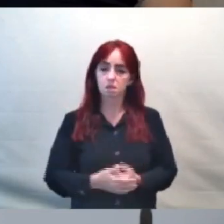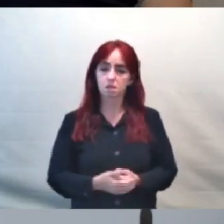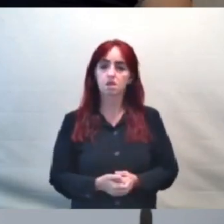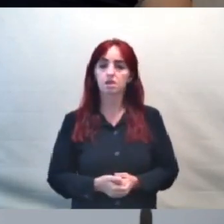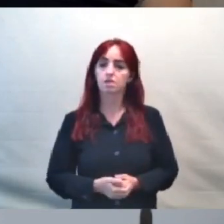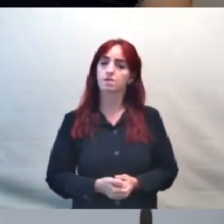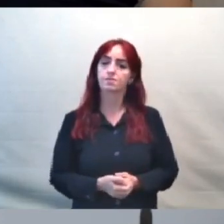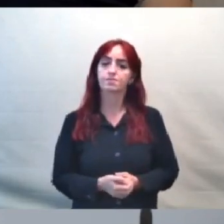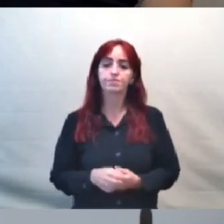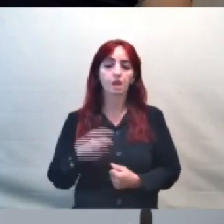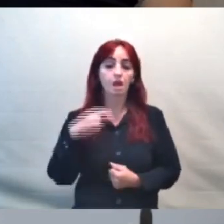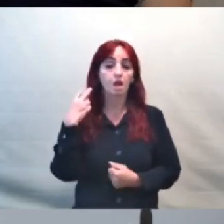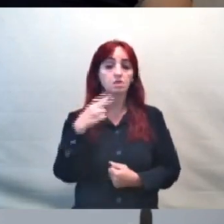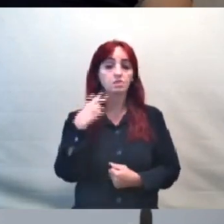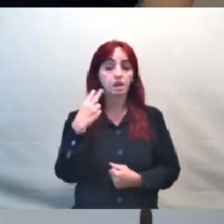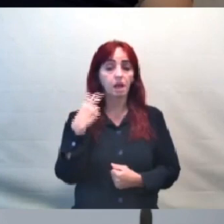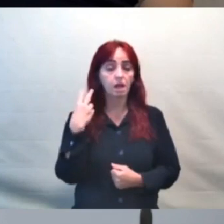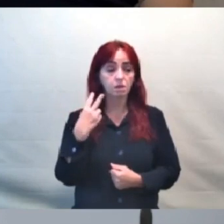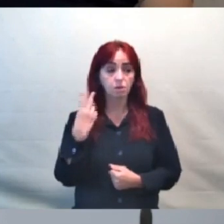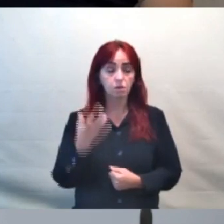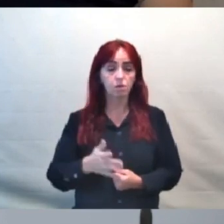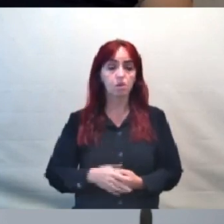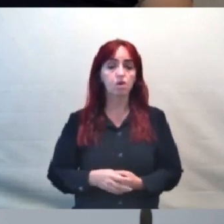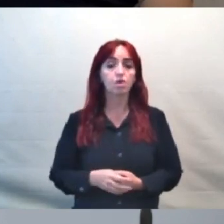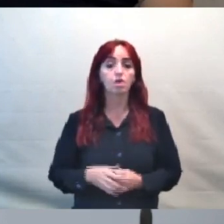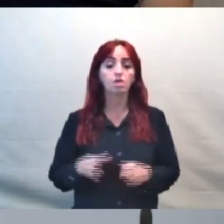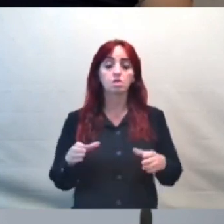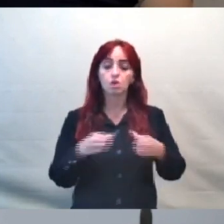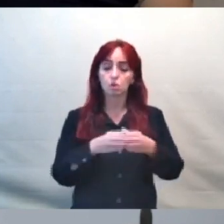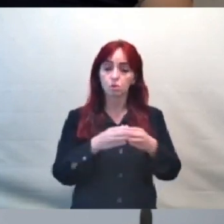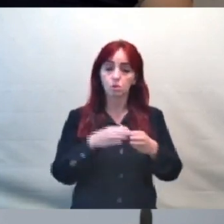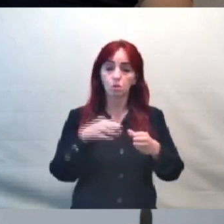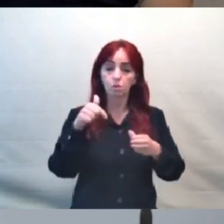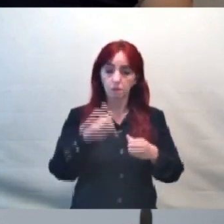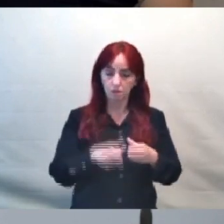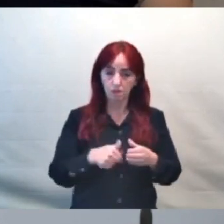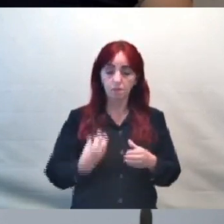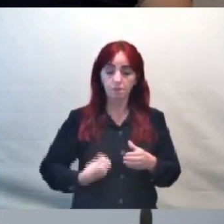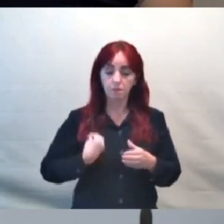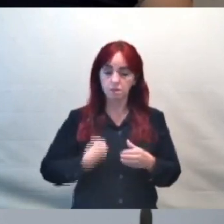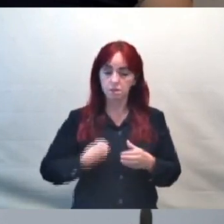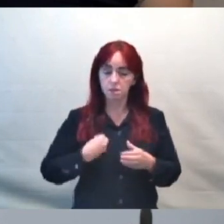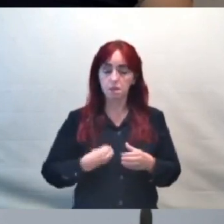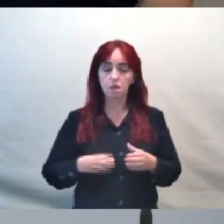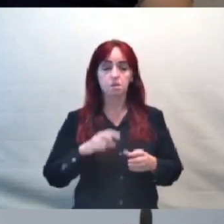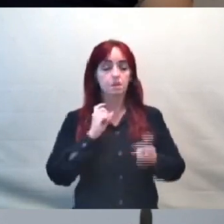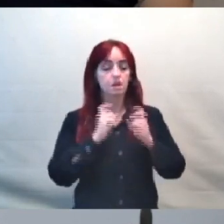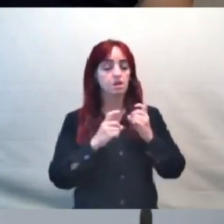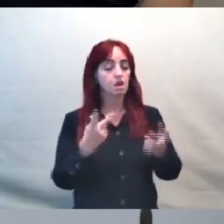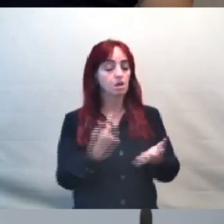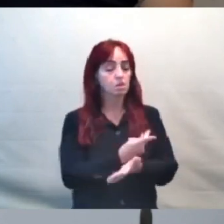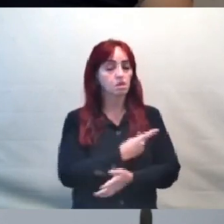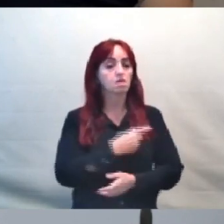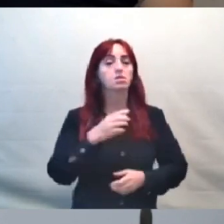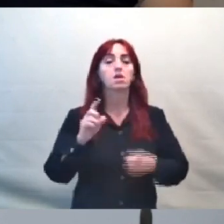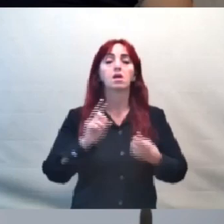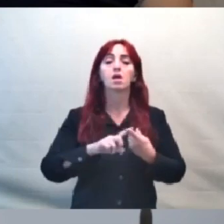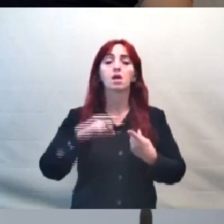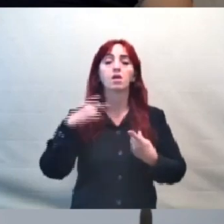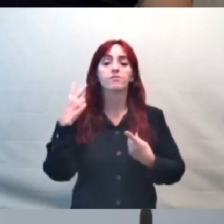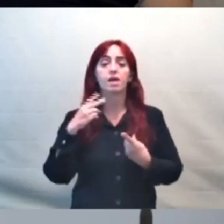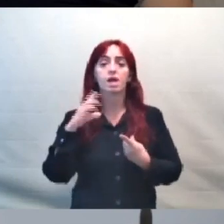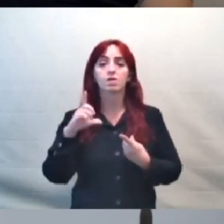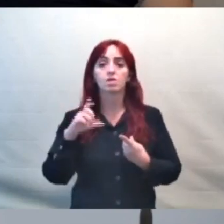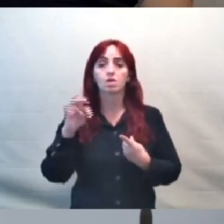vereadores que fizeram coro para que essa reunião acontecesse, vereador Cleito Xavier, vereador Luíde. Agradecer a participação